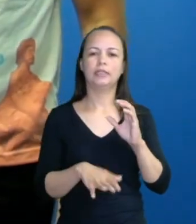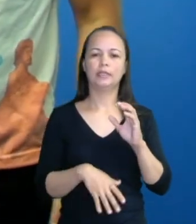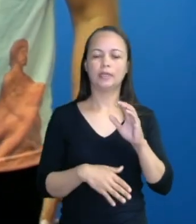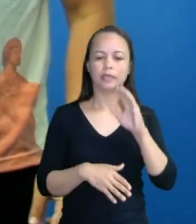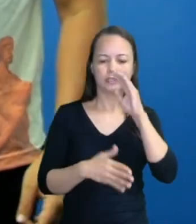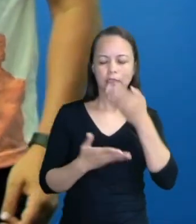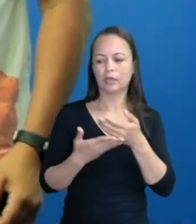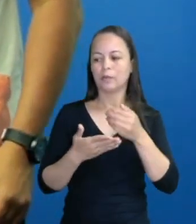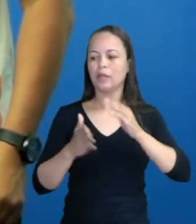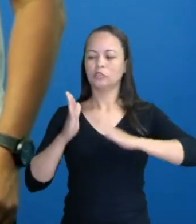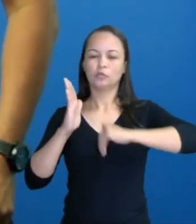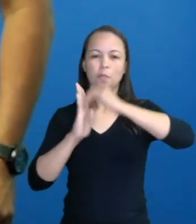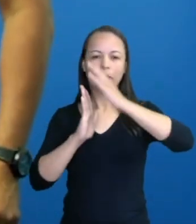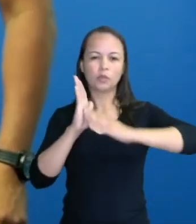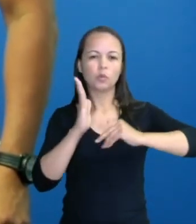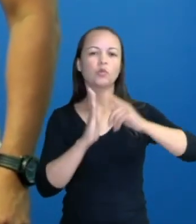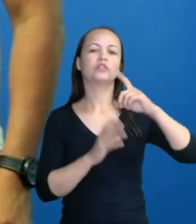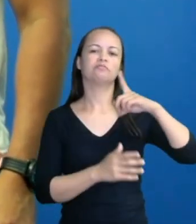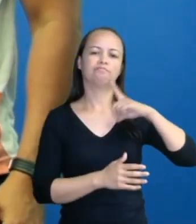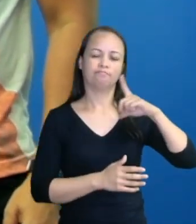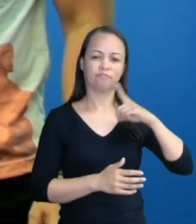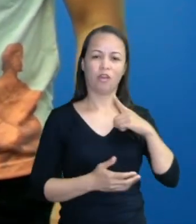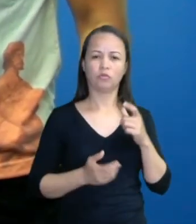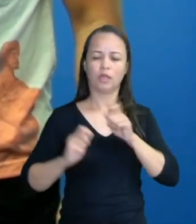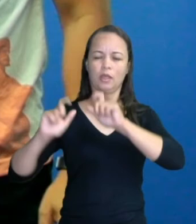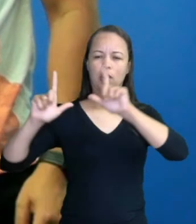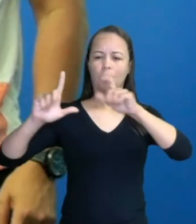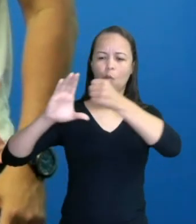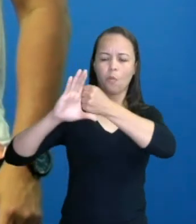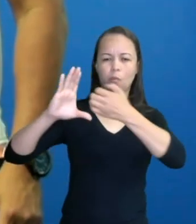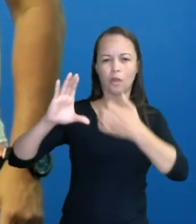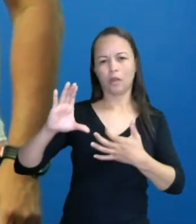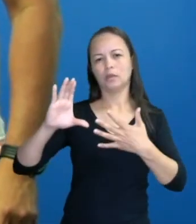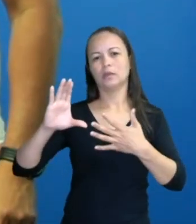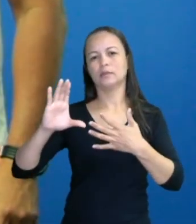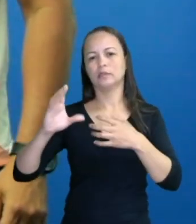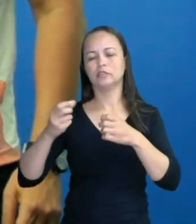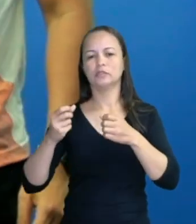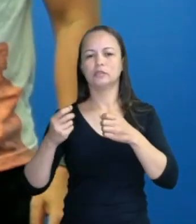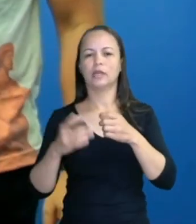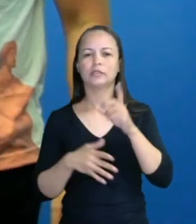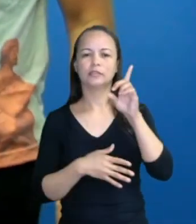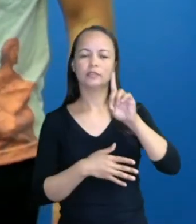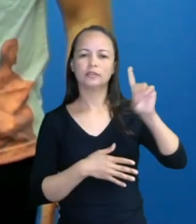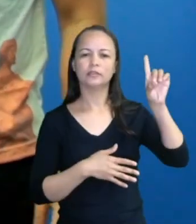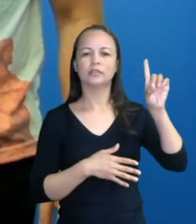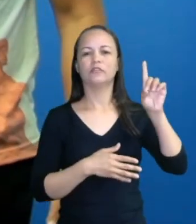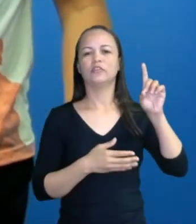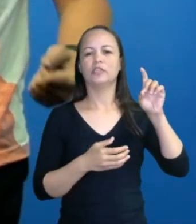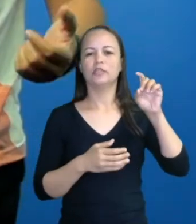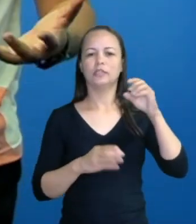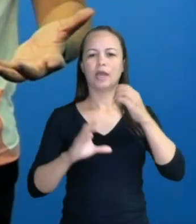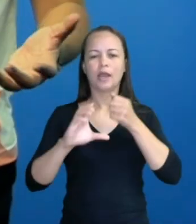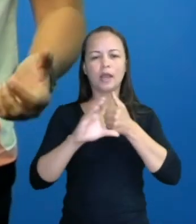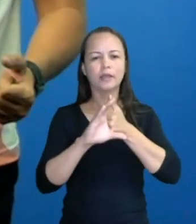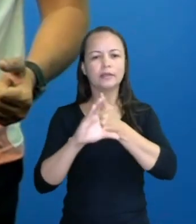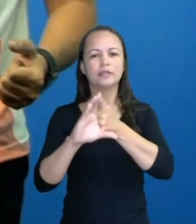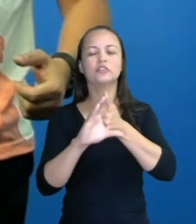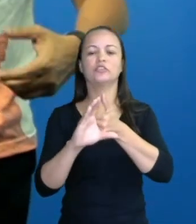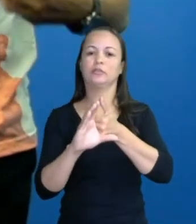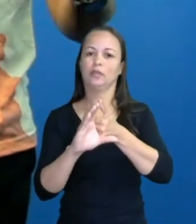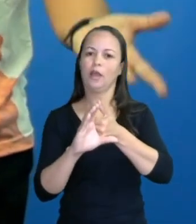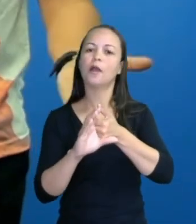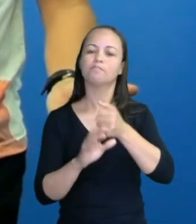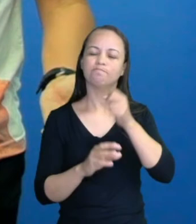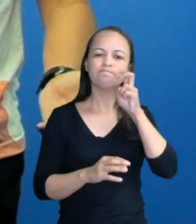pelas pinturas que vão ter uma característica divina e cristã muito